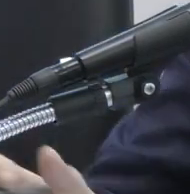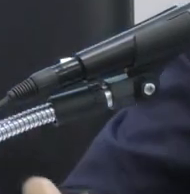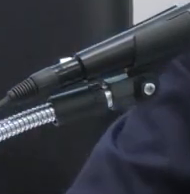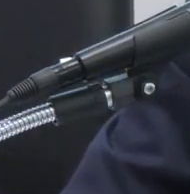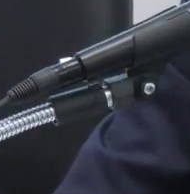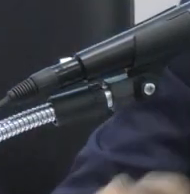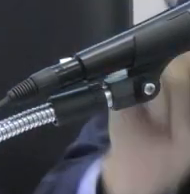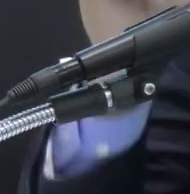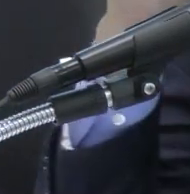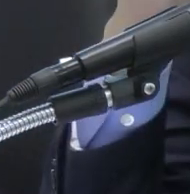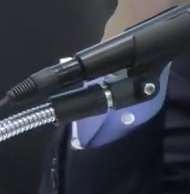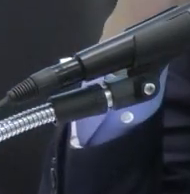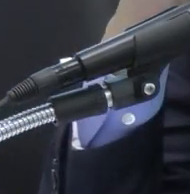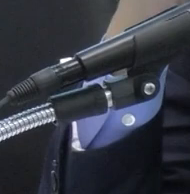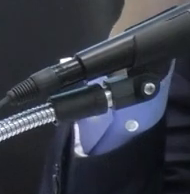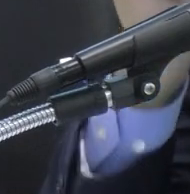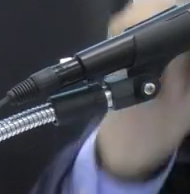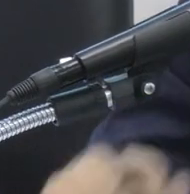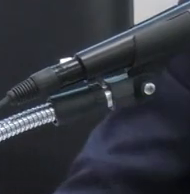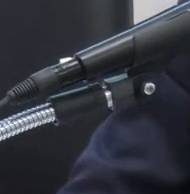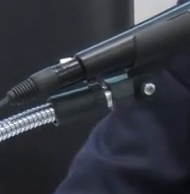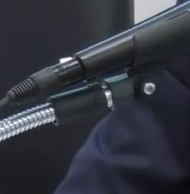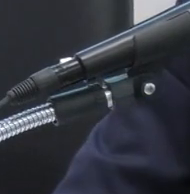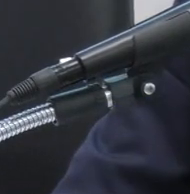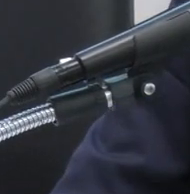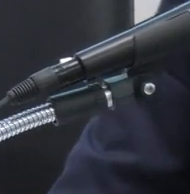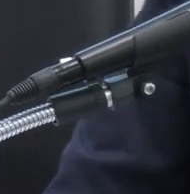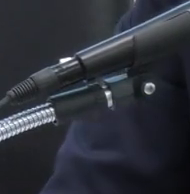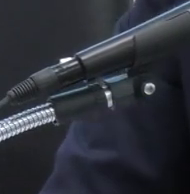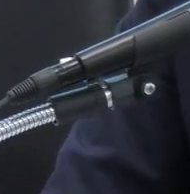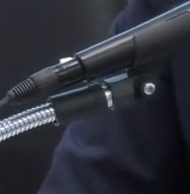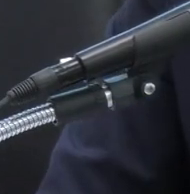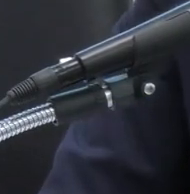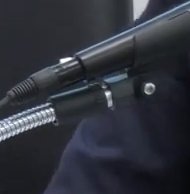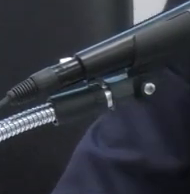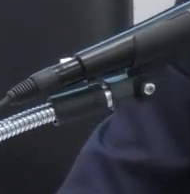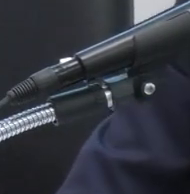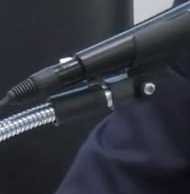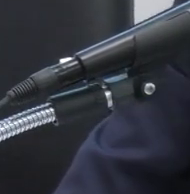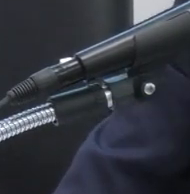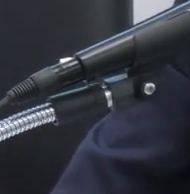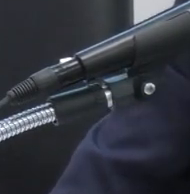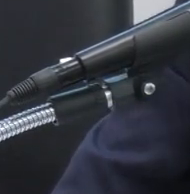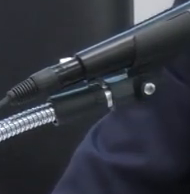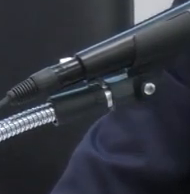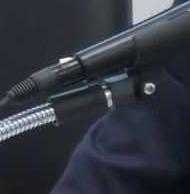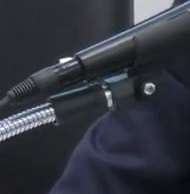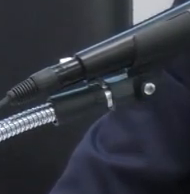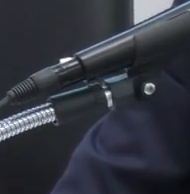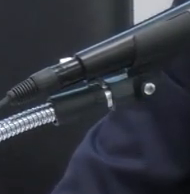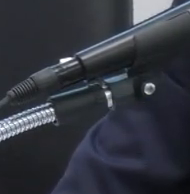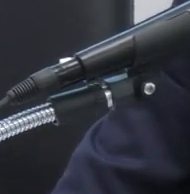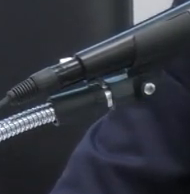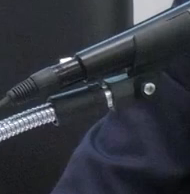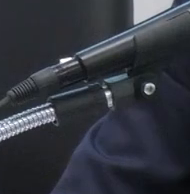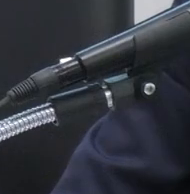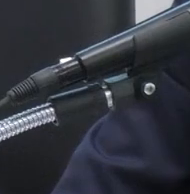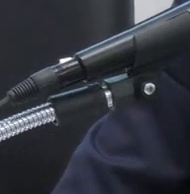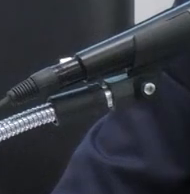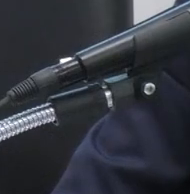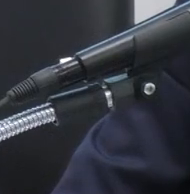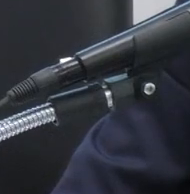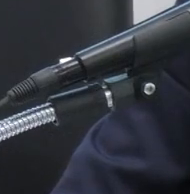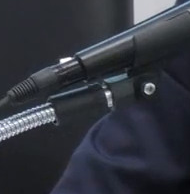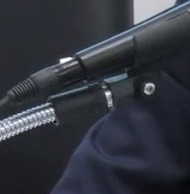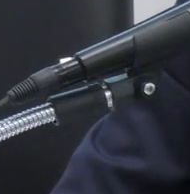Marinha faz a fiscalização de todo aquele material, tá certo, embarcado nesses navios que atracam lá no Porto do Açu? Vocês